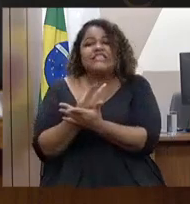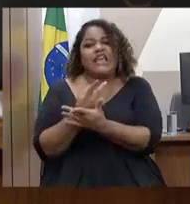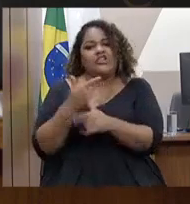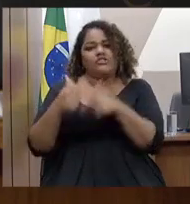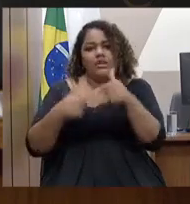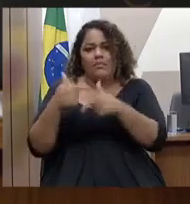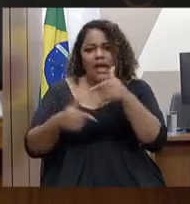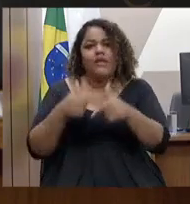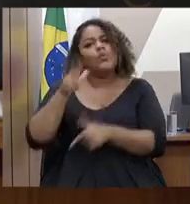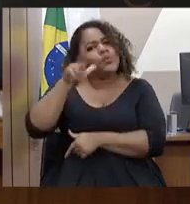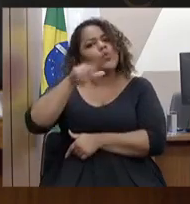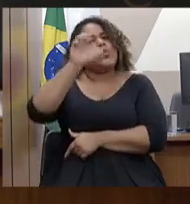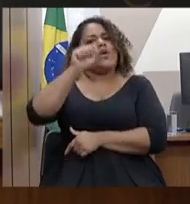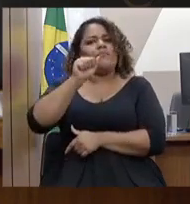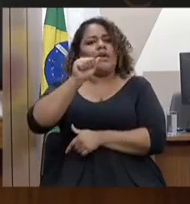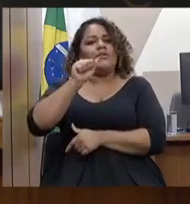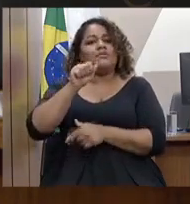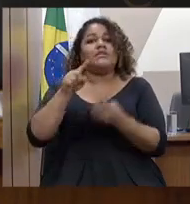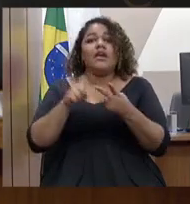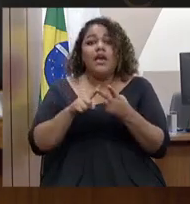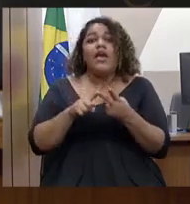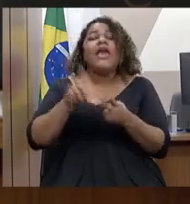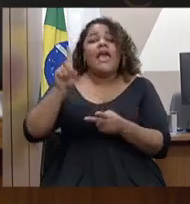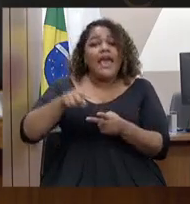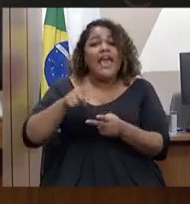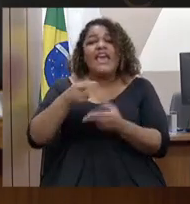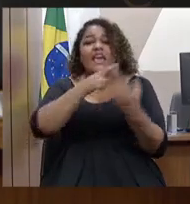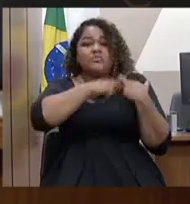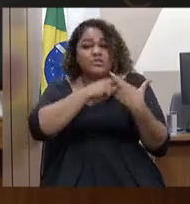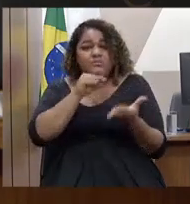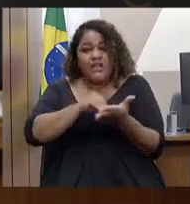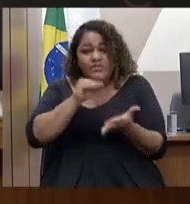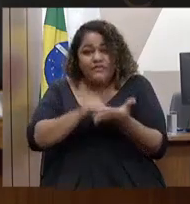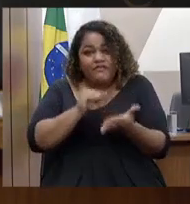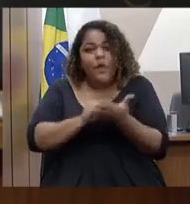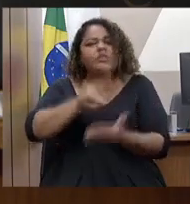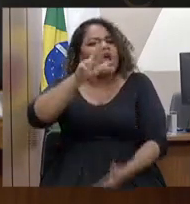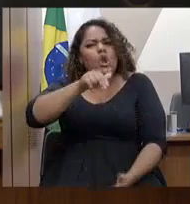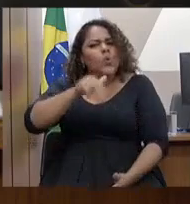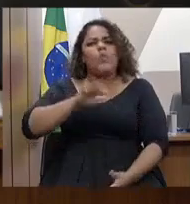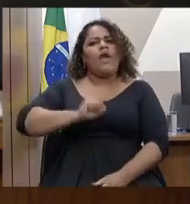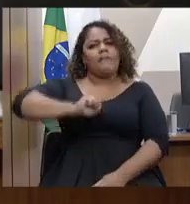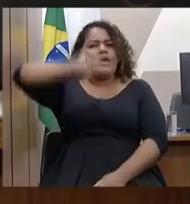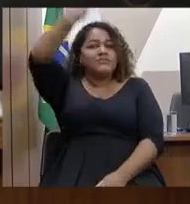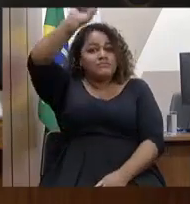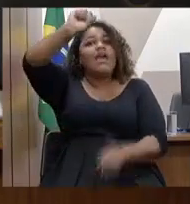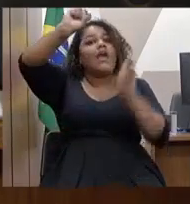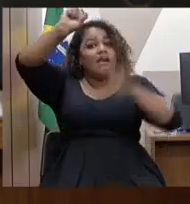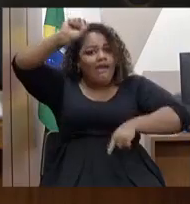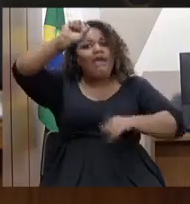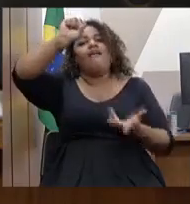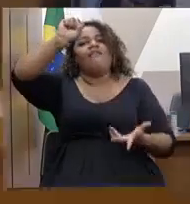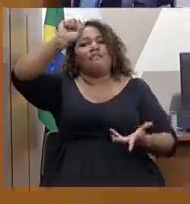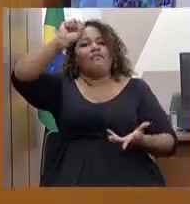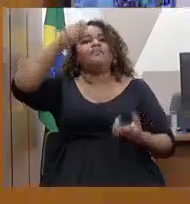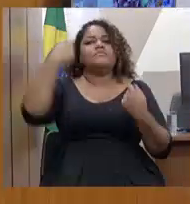de trabalho nunca mais precificação da vida nunca mais isso que deveria ser feito